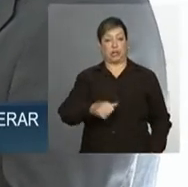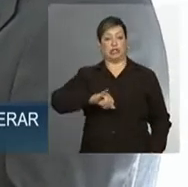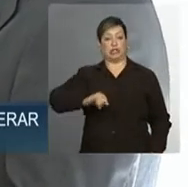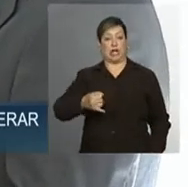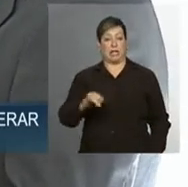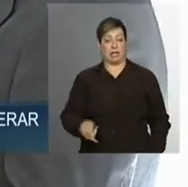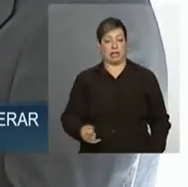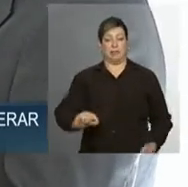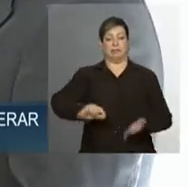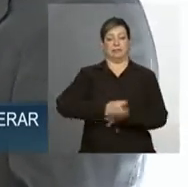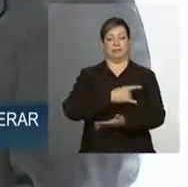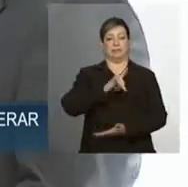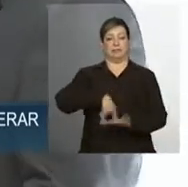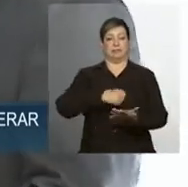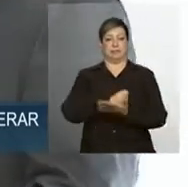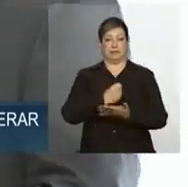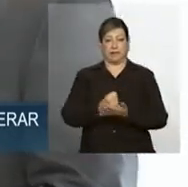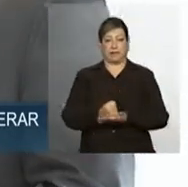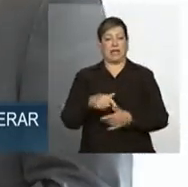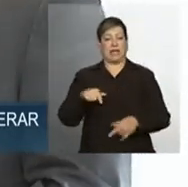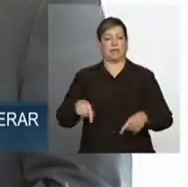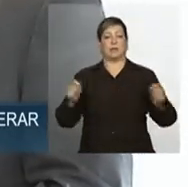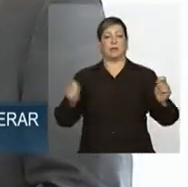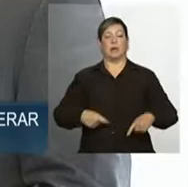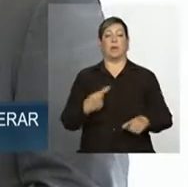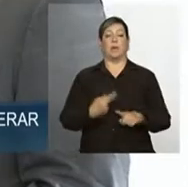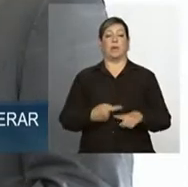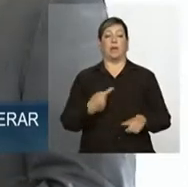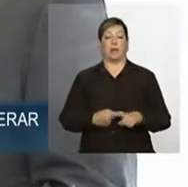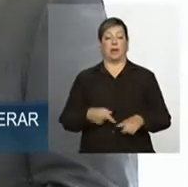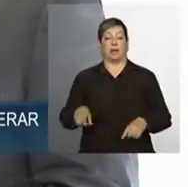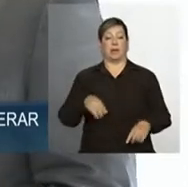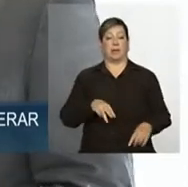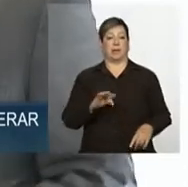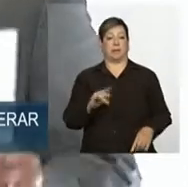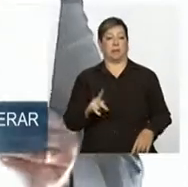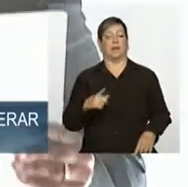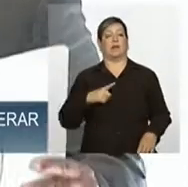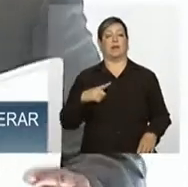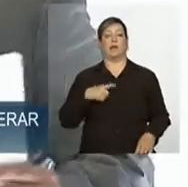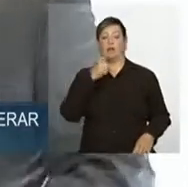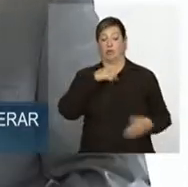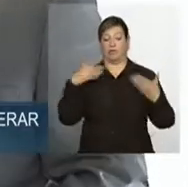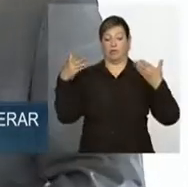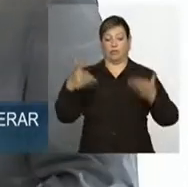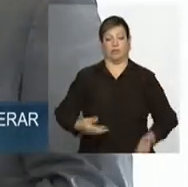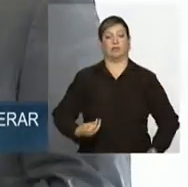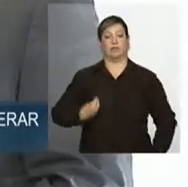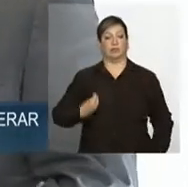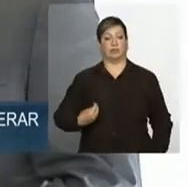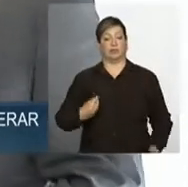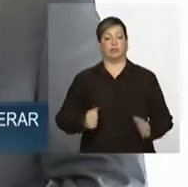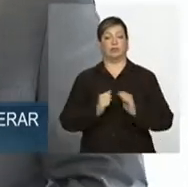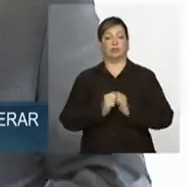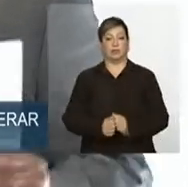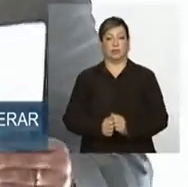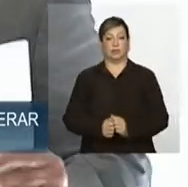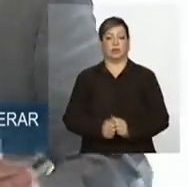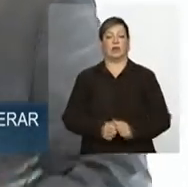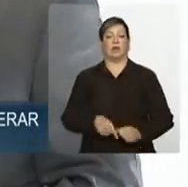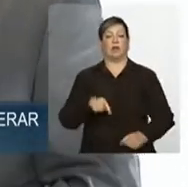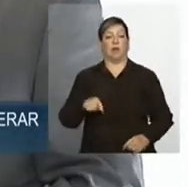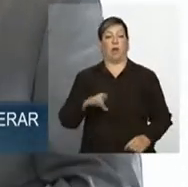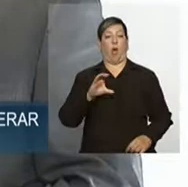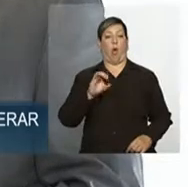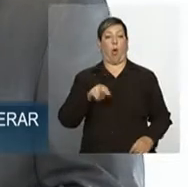contrato. Isso foi possível porque a NTT esteve presente junto com a concessionária